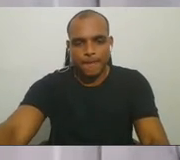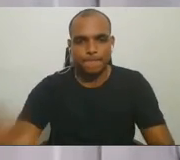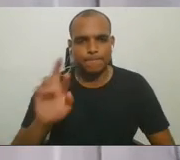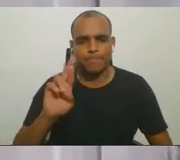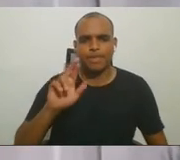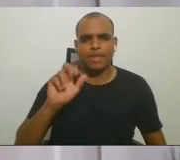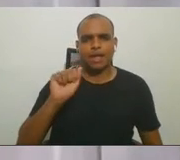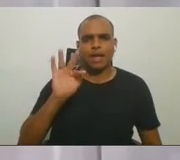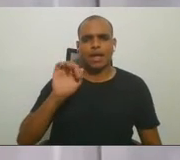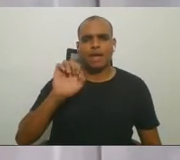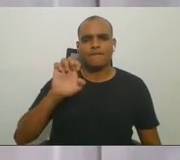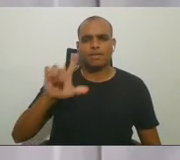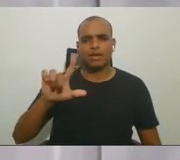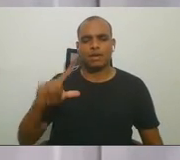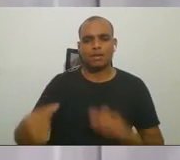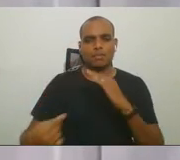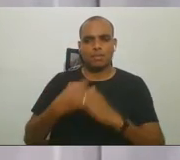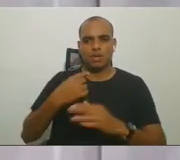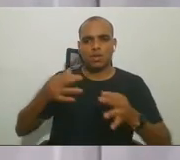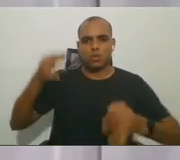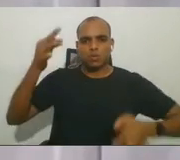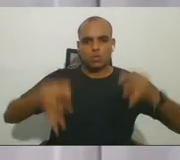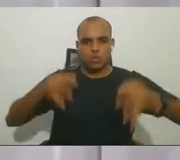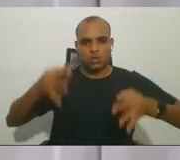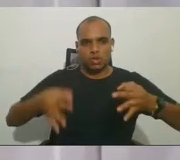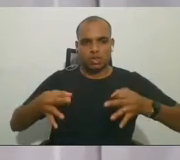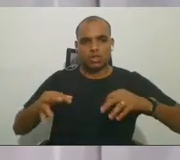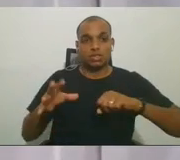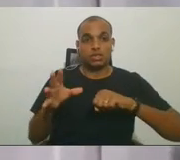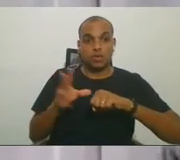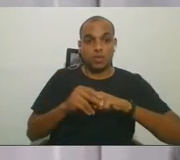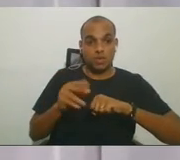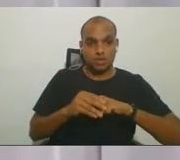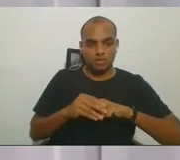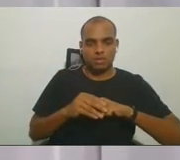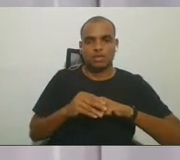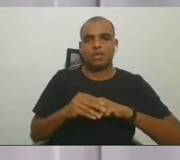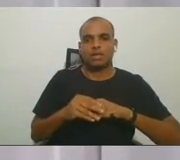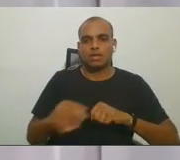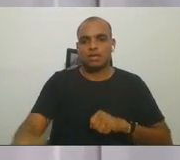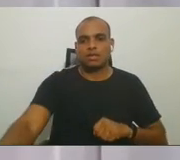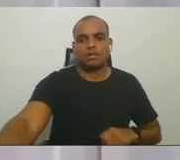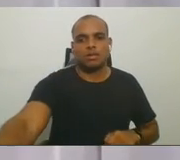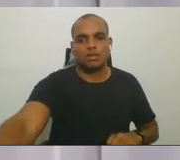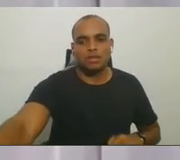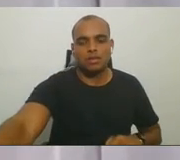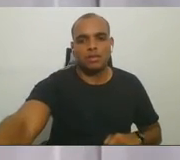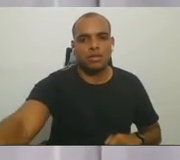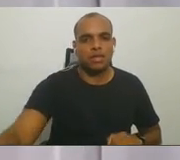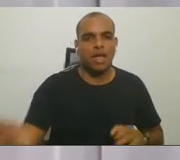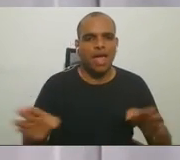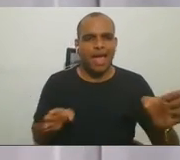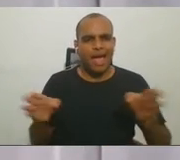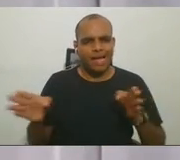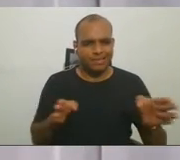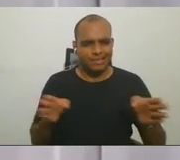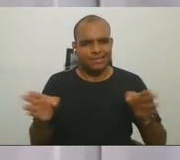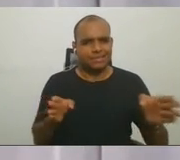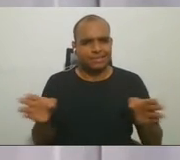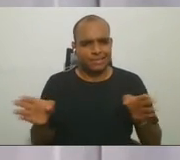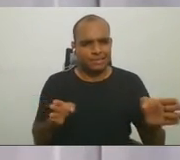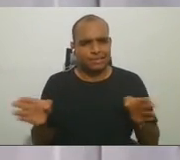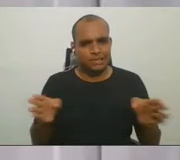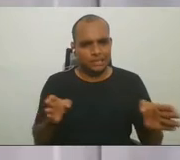una justicia de conocimiento, una justicia de conocimiento, de información, de acceso y disponibilidad